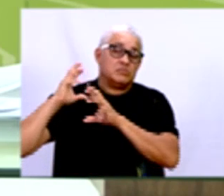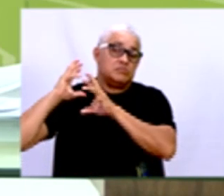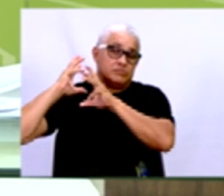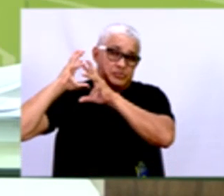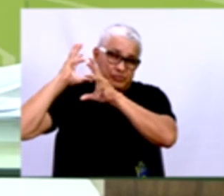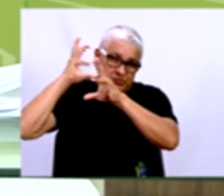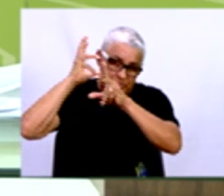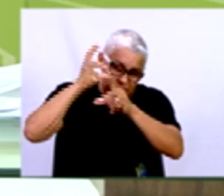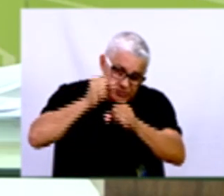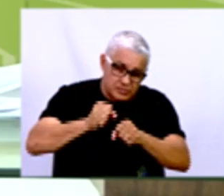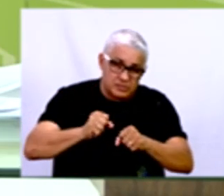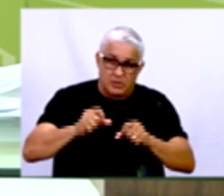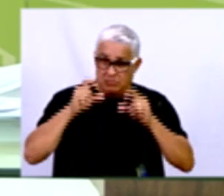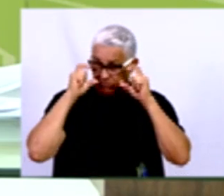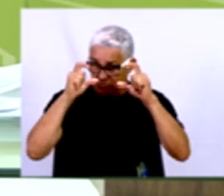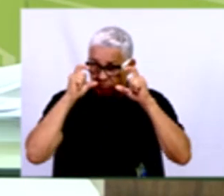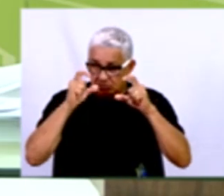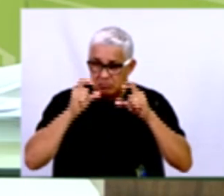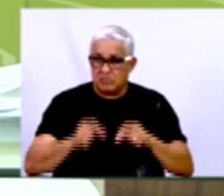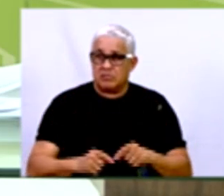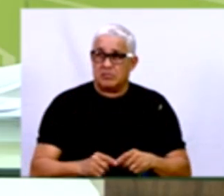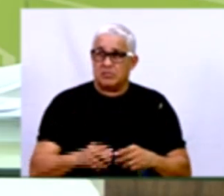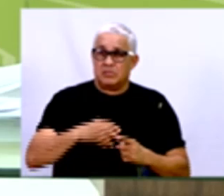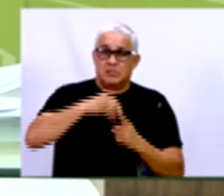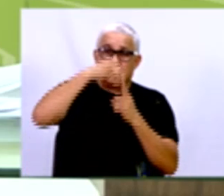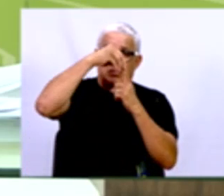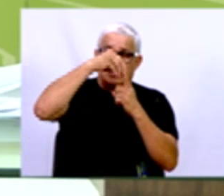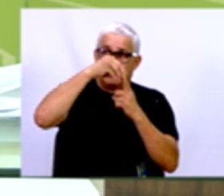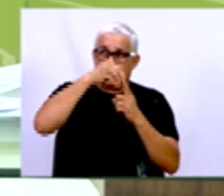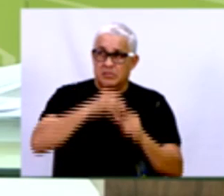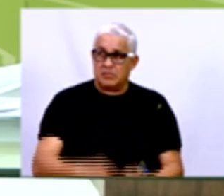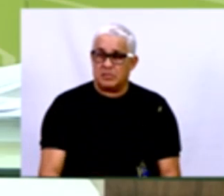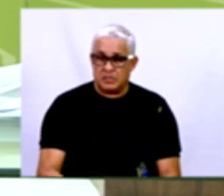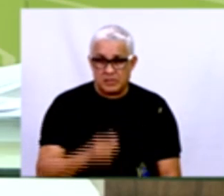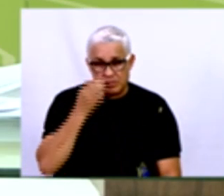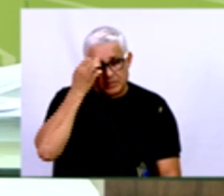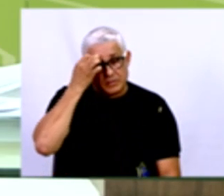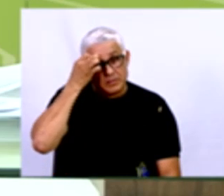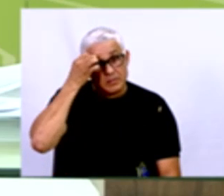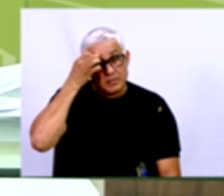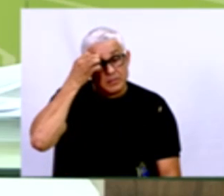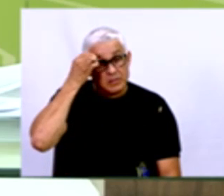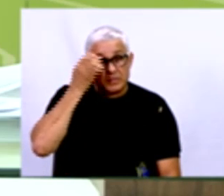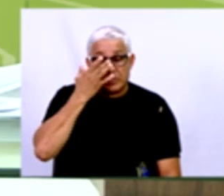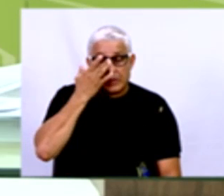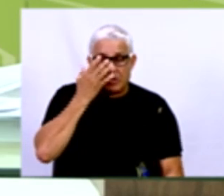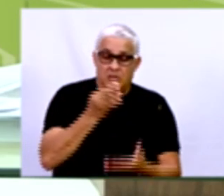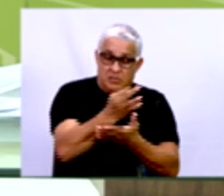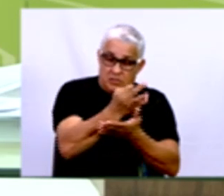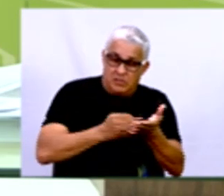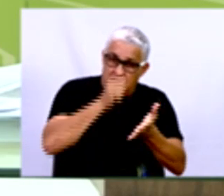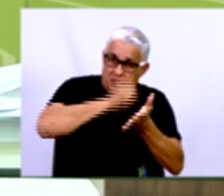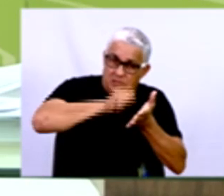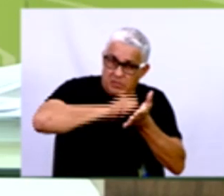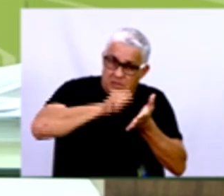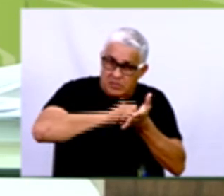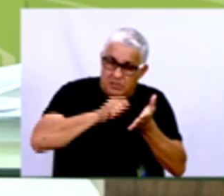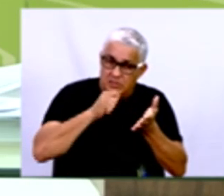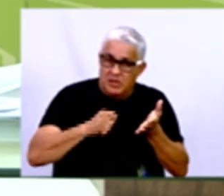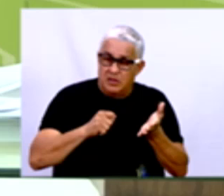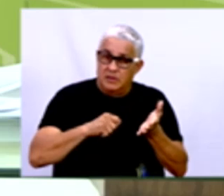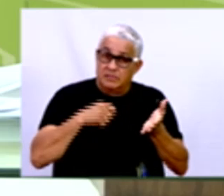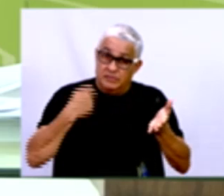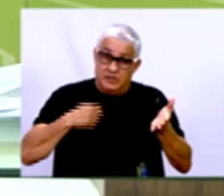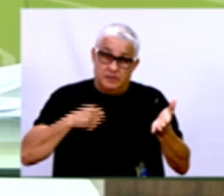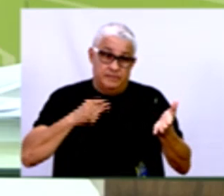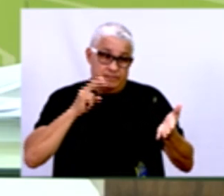estar atento a essas questões, principalmente quando ao produzir um texto escrito, né, essa produção